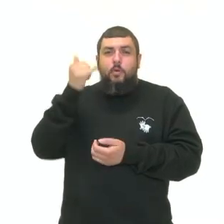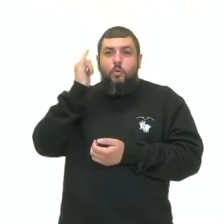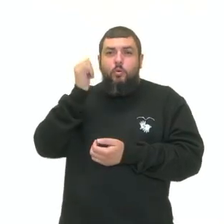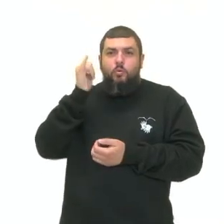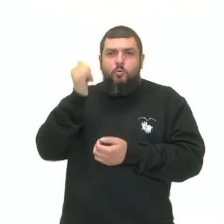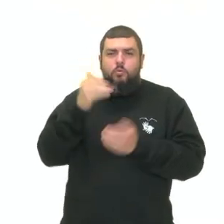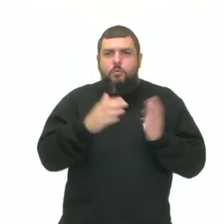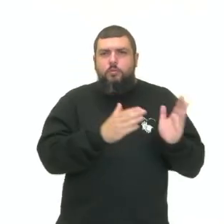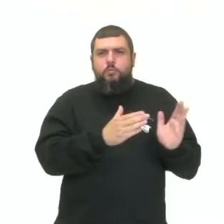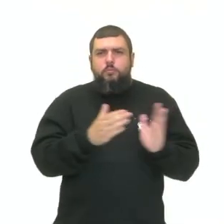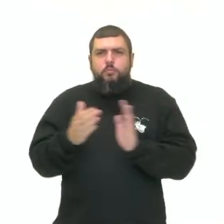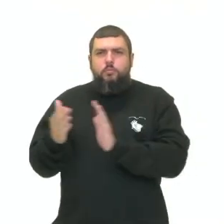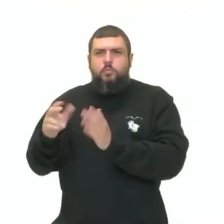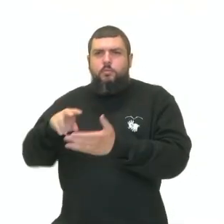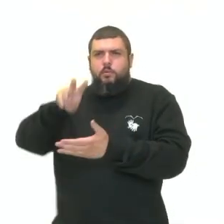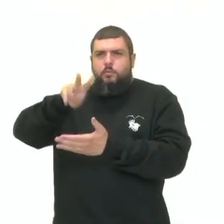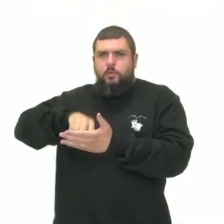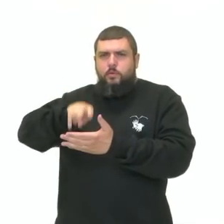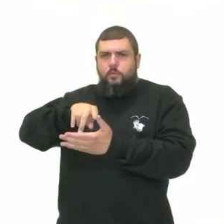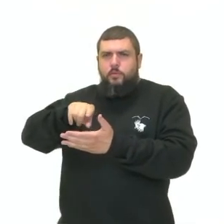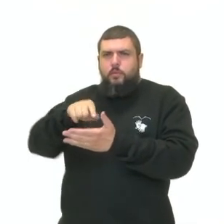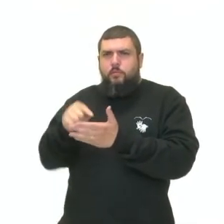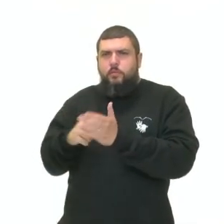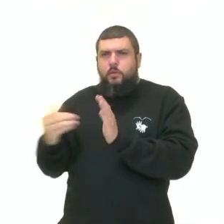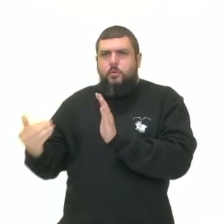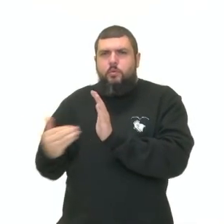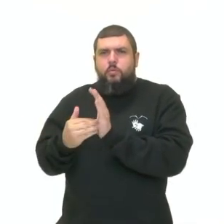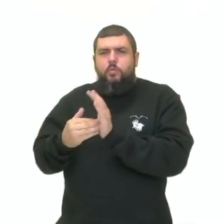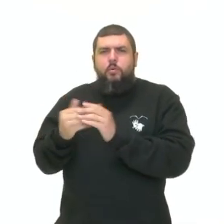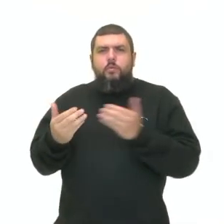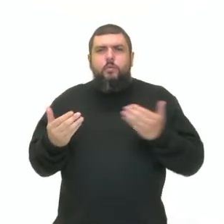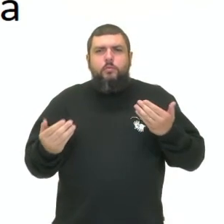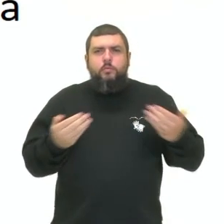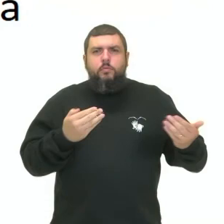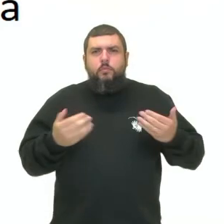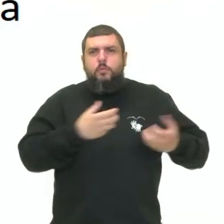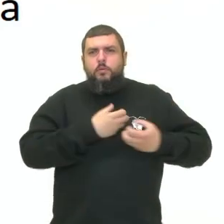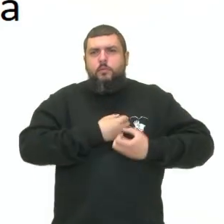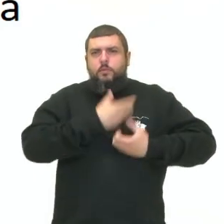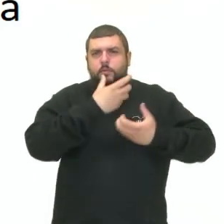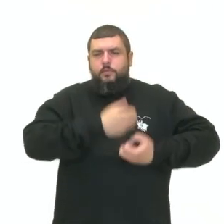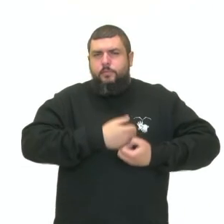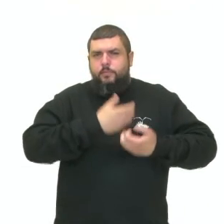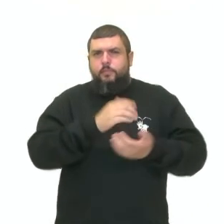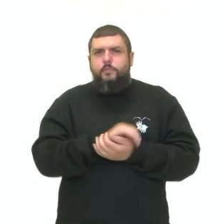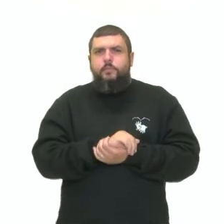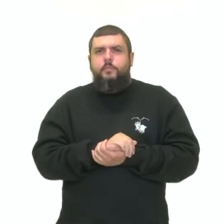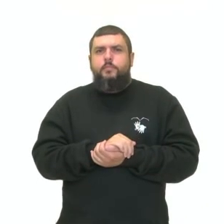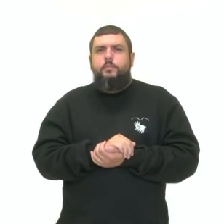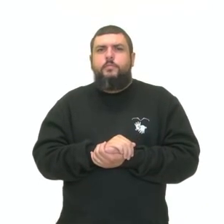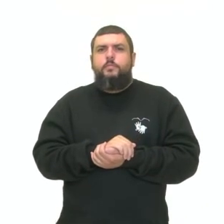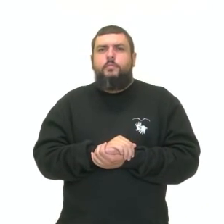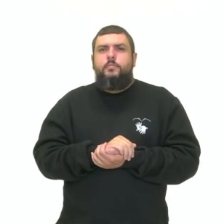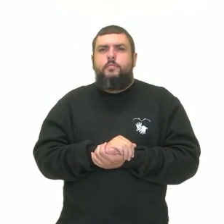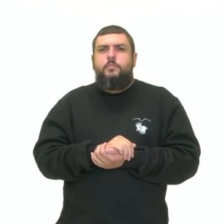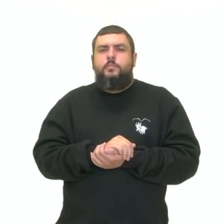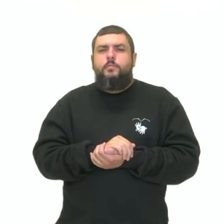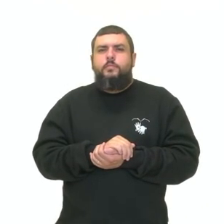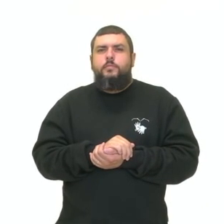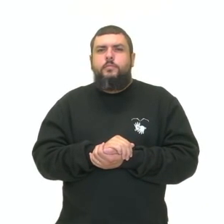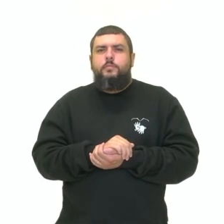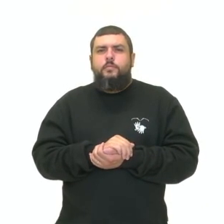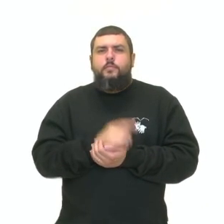e compare com a poesia. Então, trechos finais do conto. Estamos voltando aqui